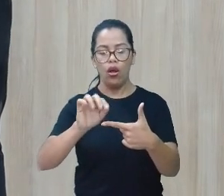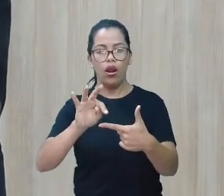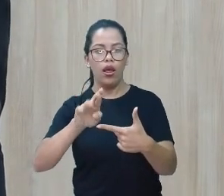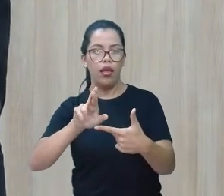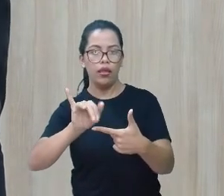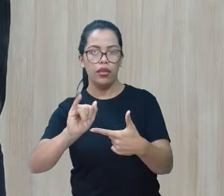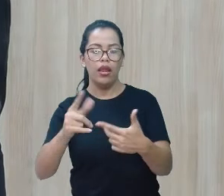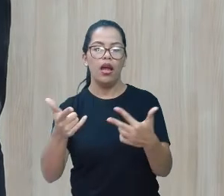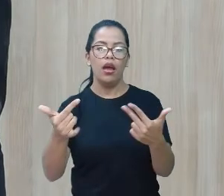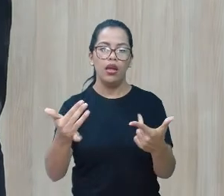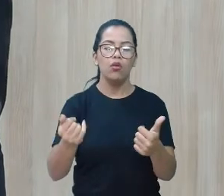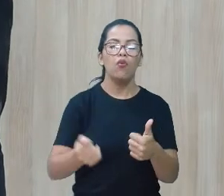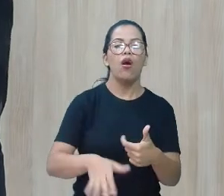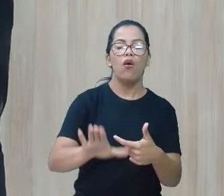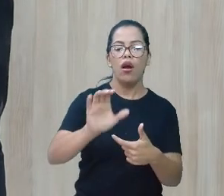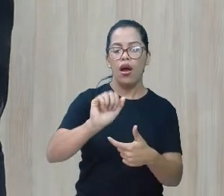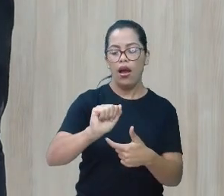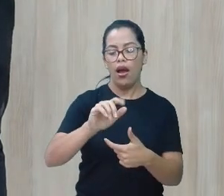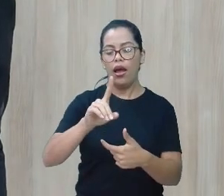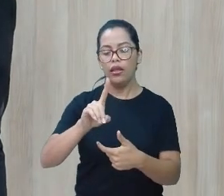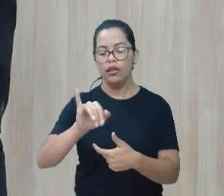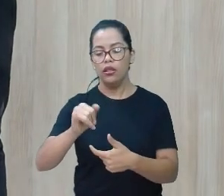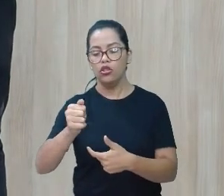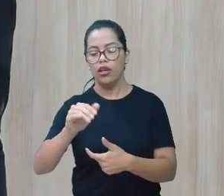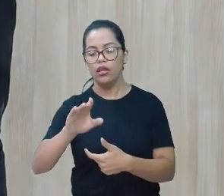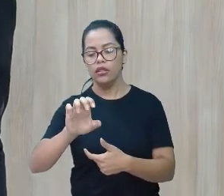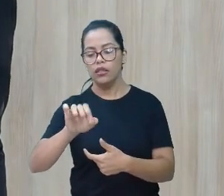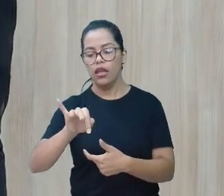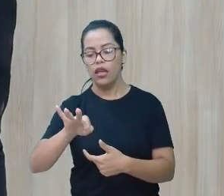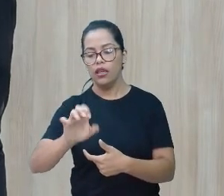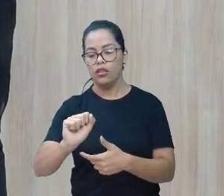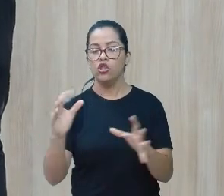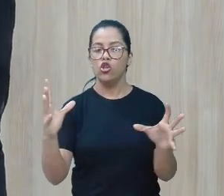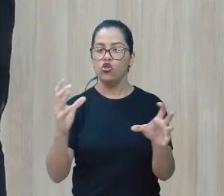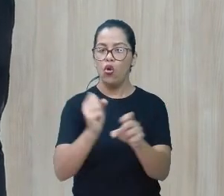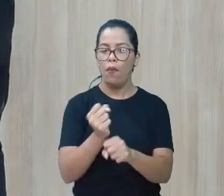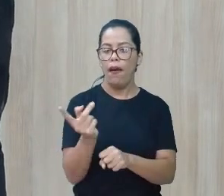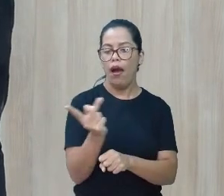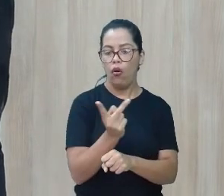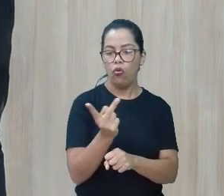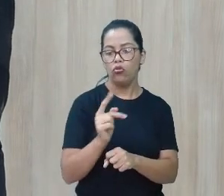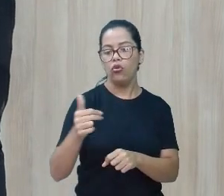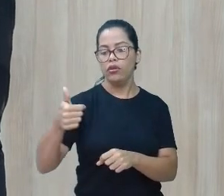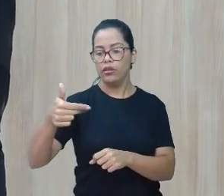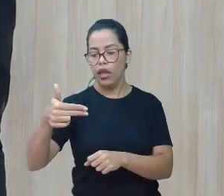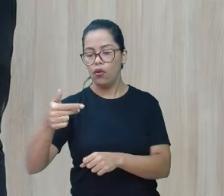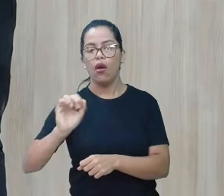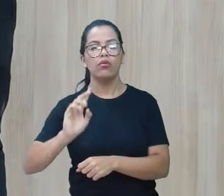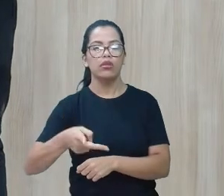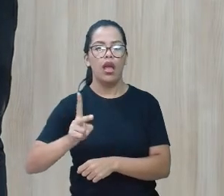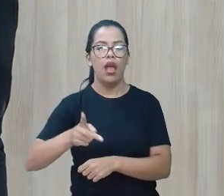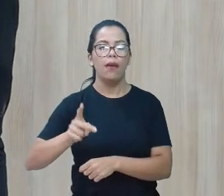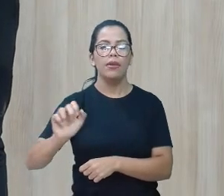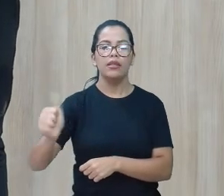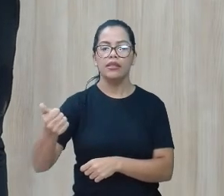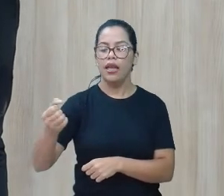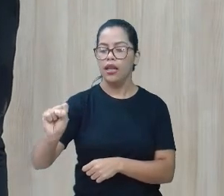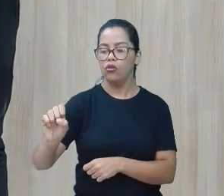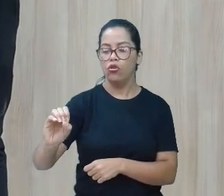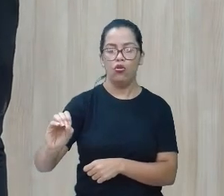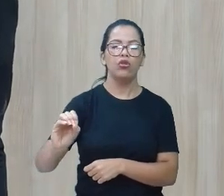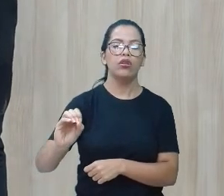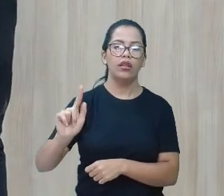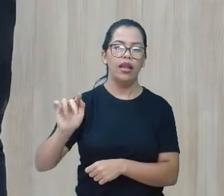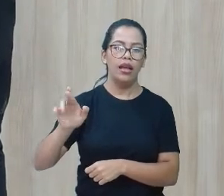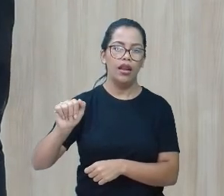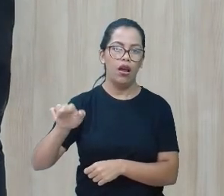ângulos adjacentes, eles são suplementares. A soma entre eles é igual a 180 graus, tá